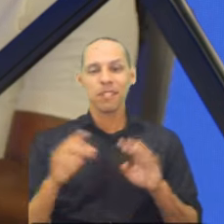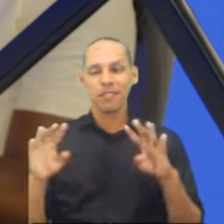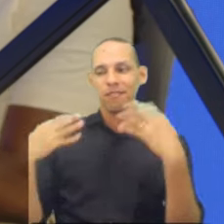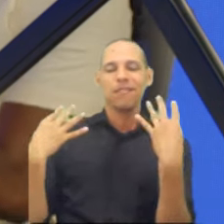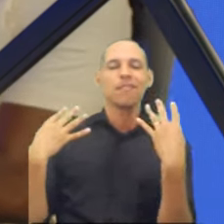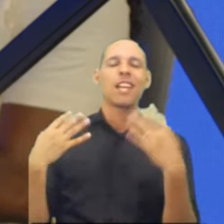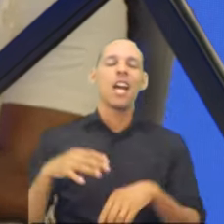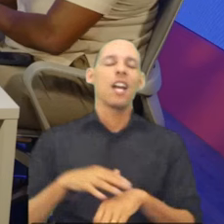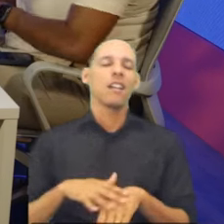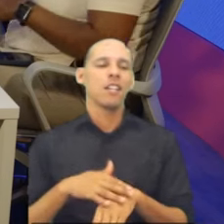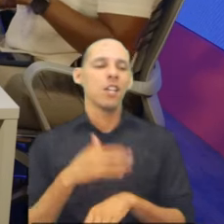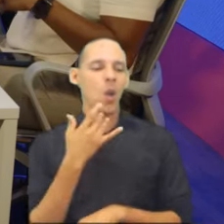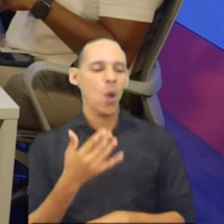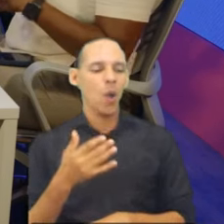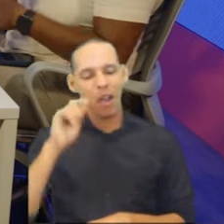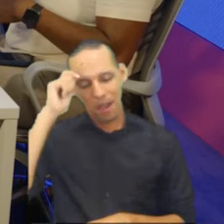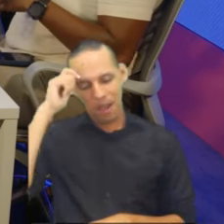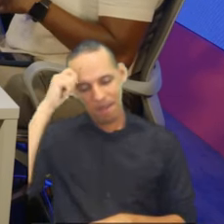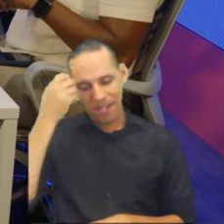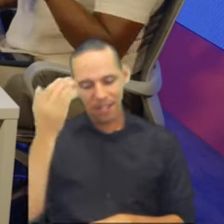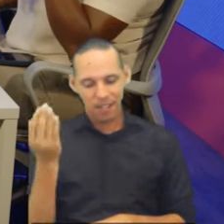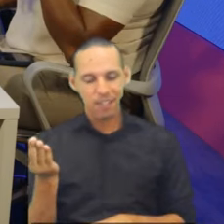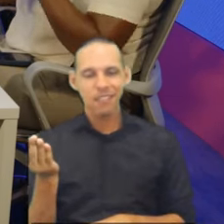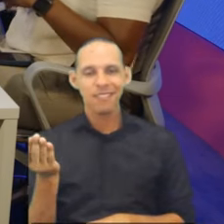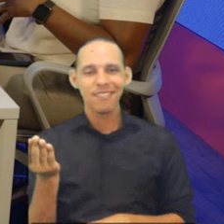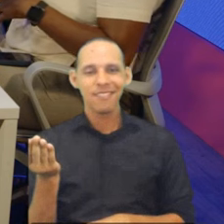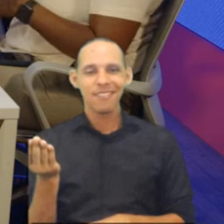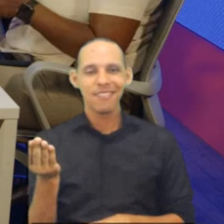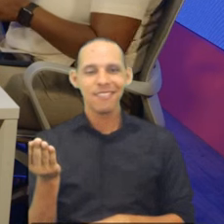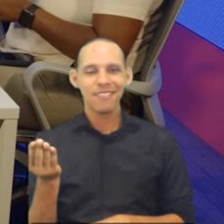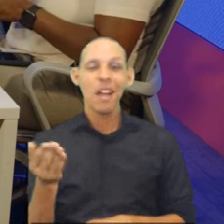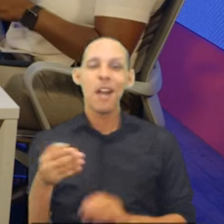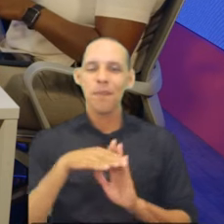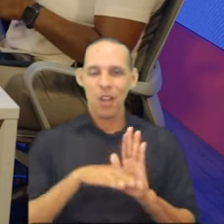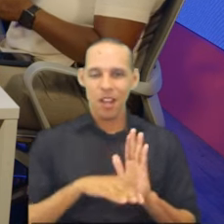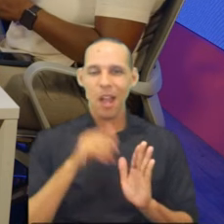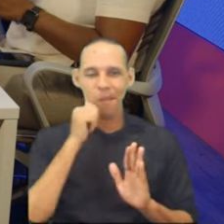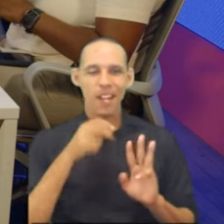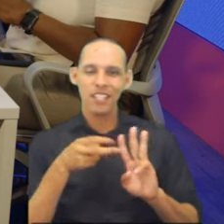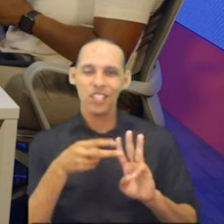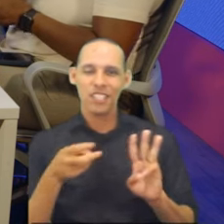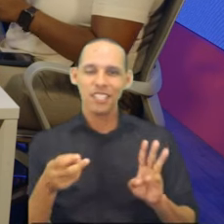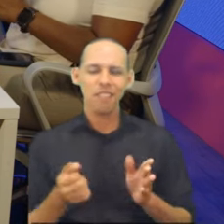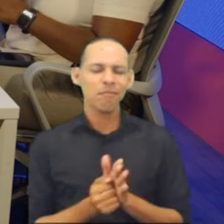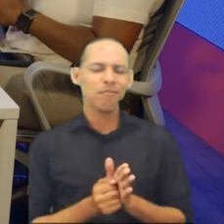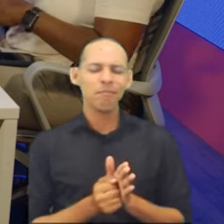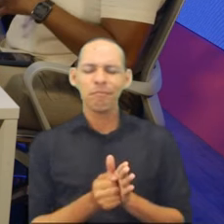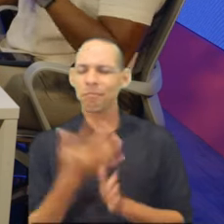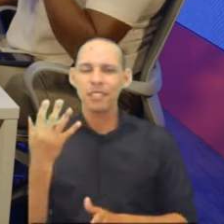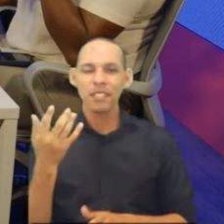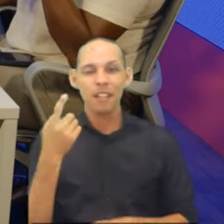Hoje chega antes e isso eu falo e engraçado com um programa agora com mulheres indígenas em vários